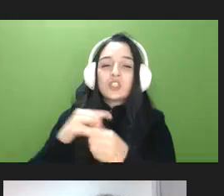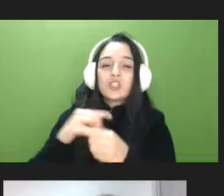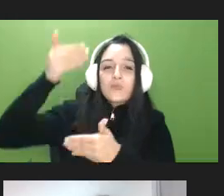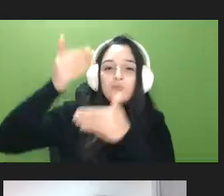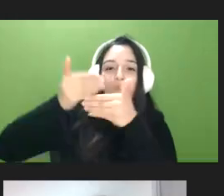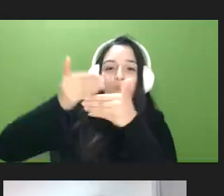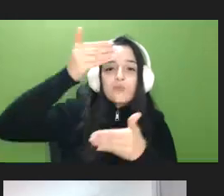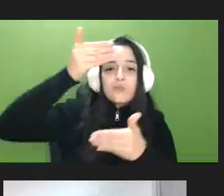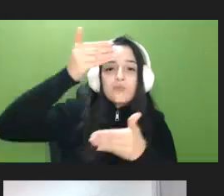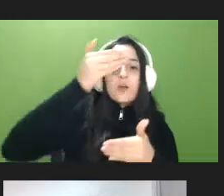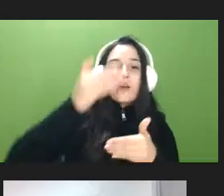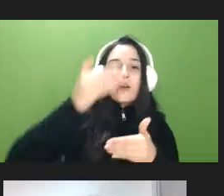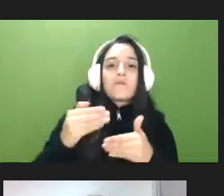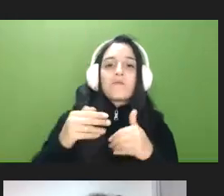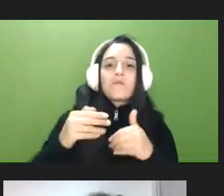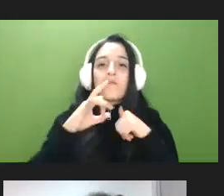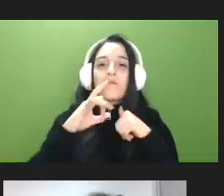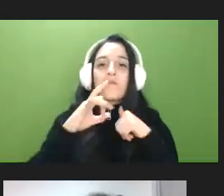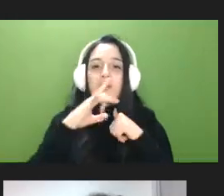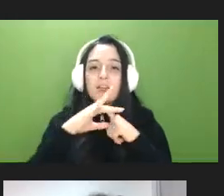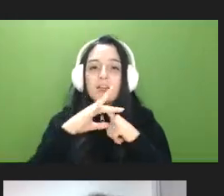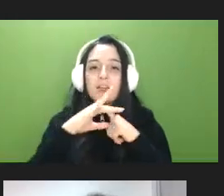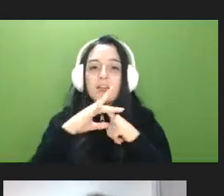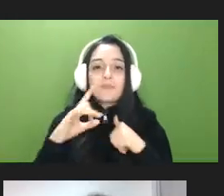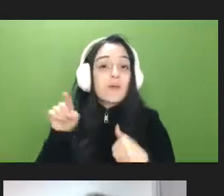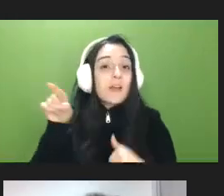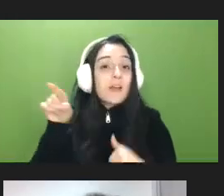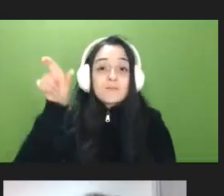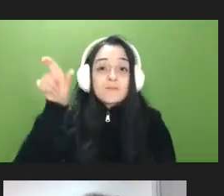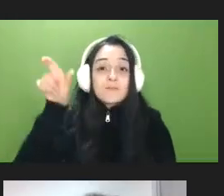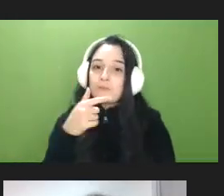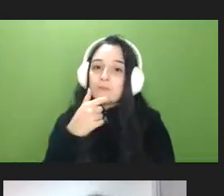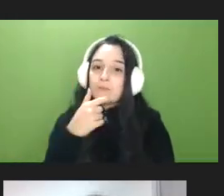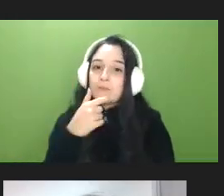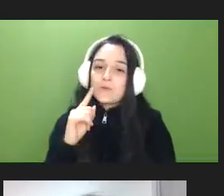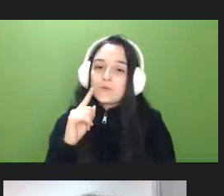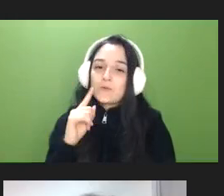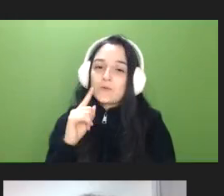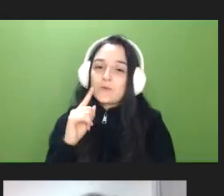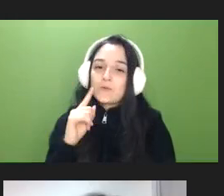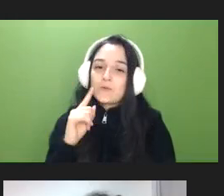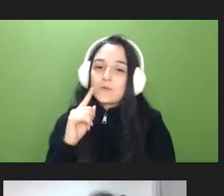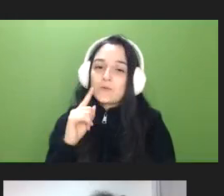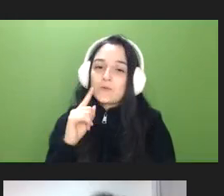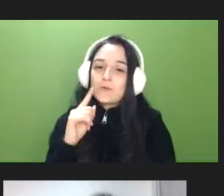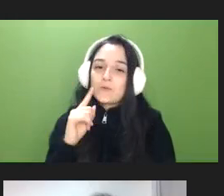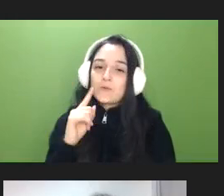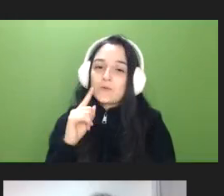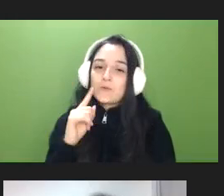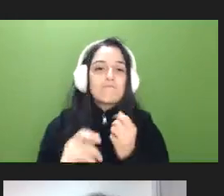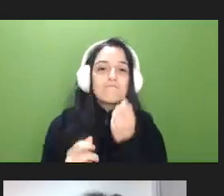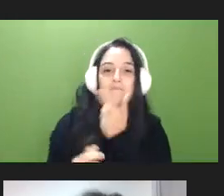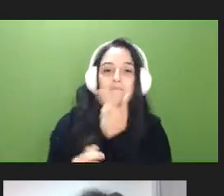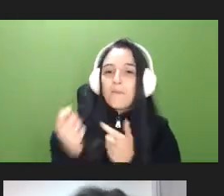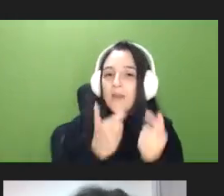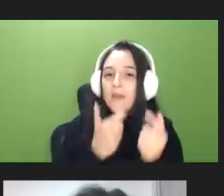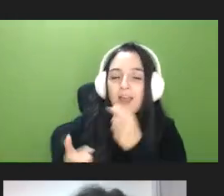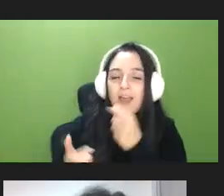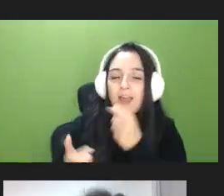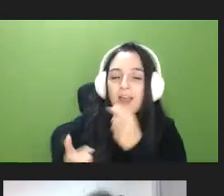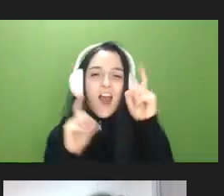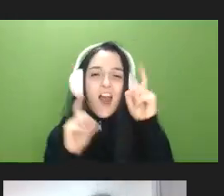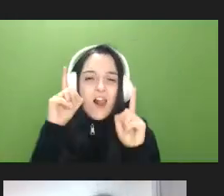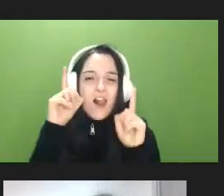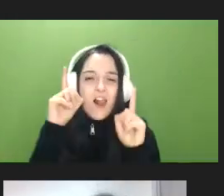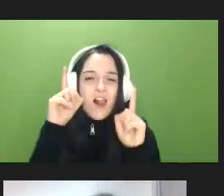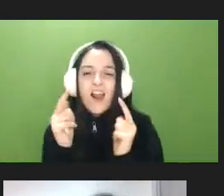colega, de alguma forma ou de outra, ele estava sempre interagindo com a gente, assim, de uma forma bem humorada, até. Fazendo piadas, fazendo expressões